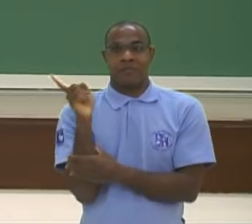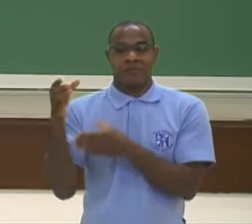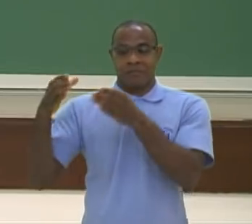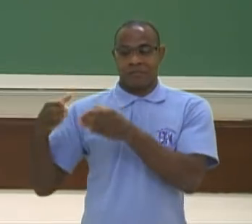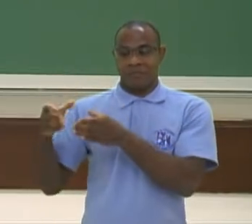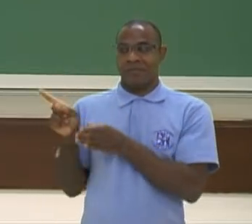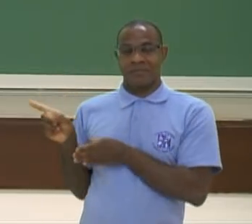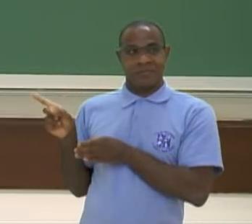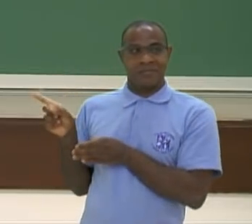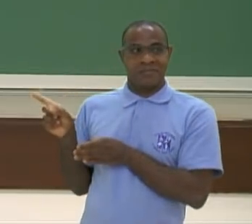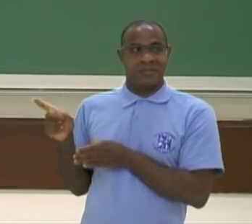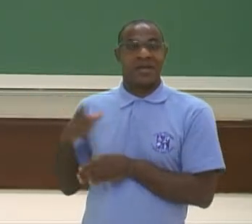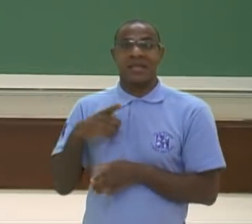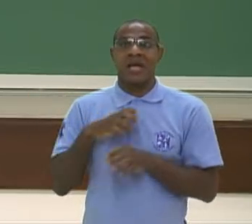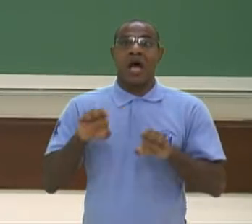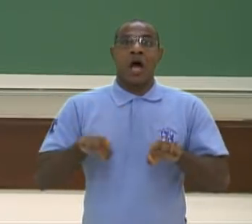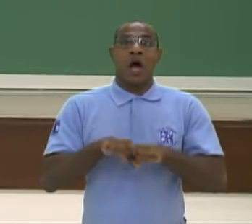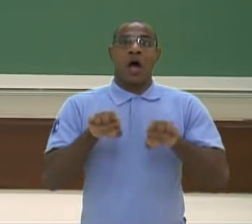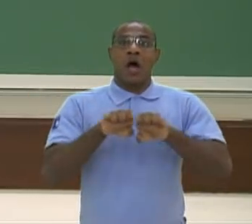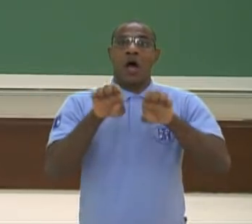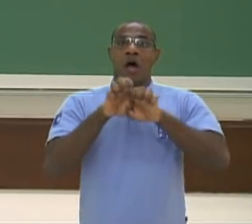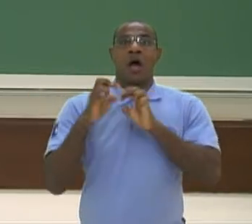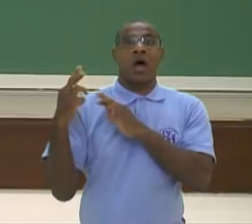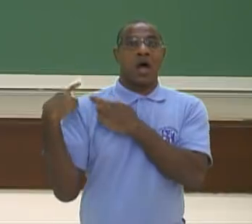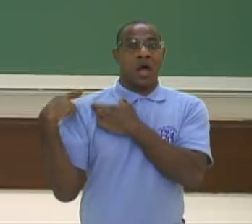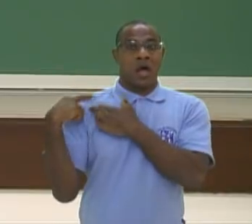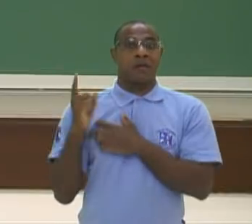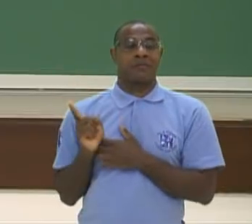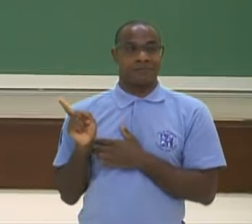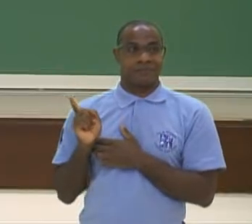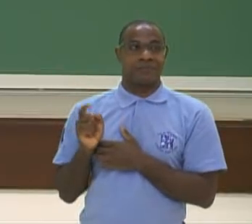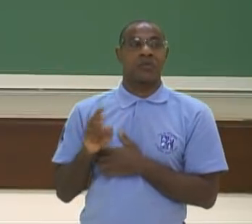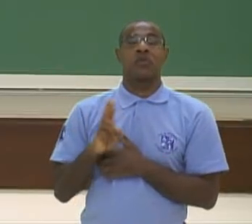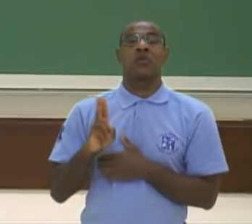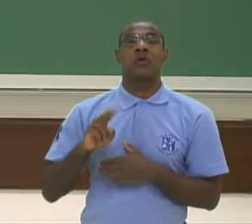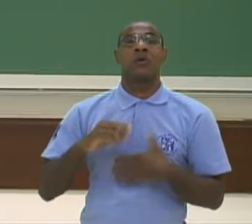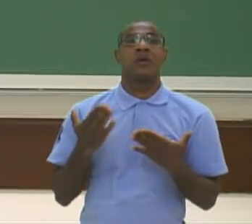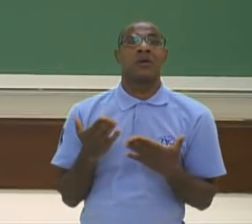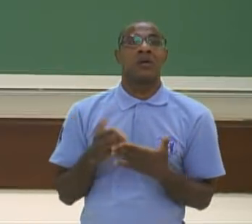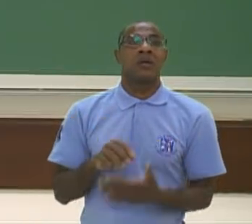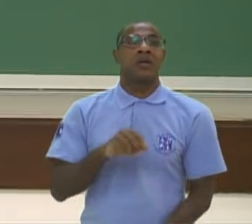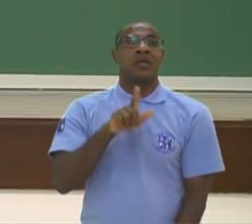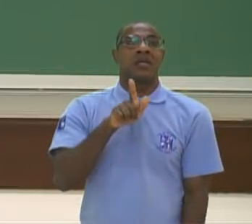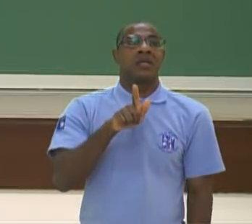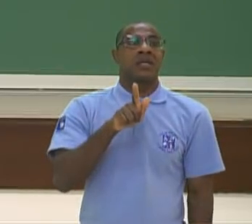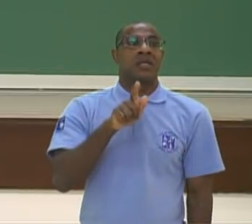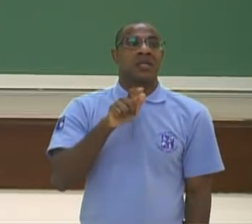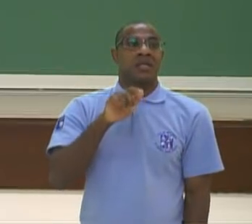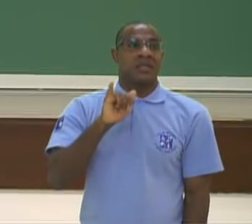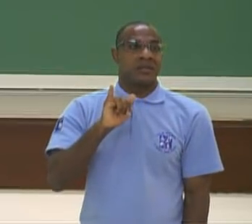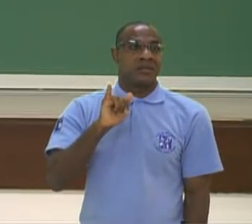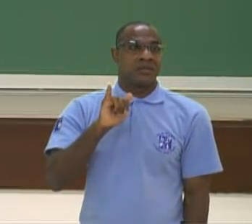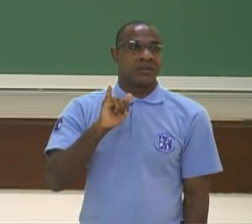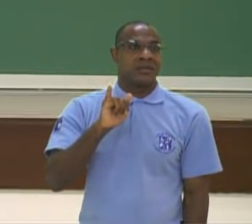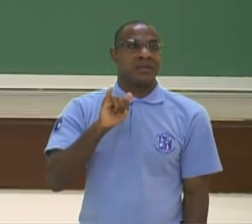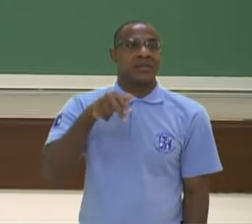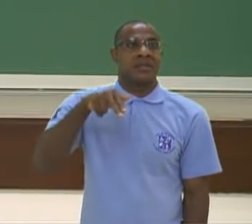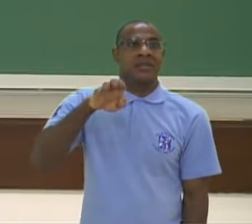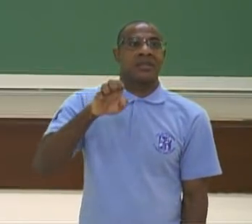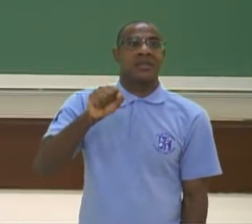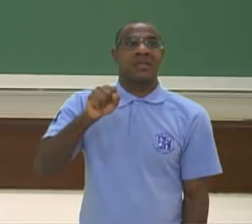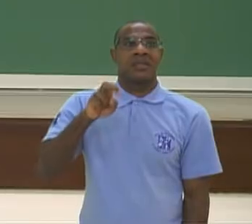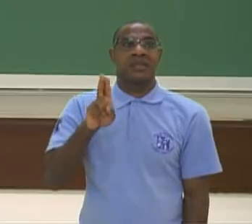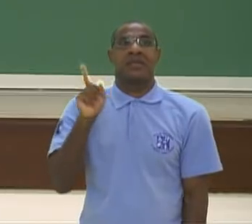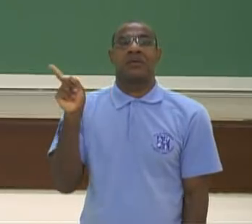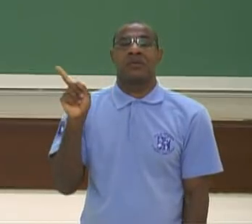temos algumas estruturas responsáveis por isso. A gente vai chamar de gineceu a parte da planta que é